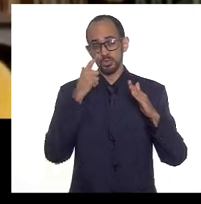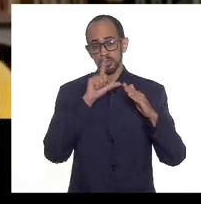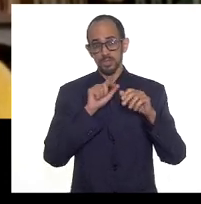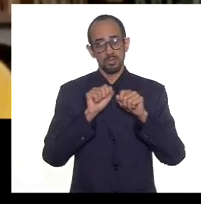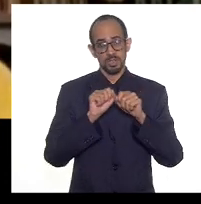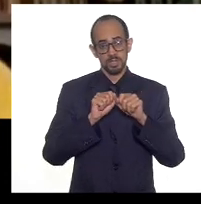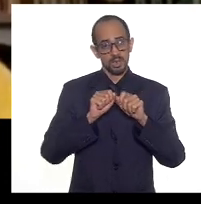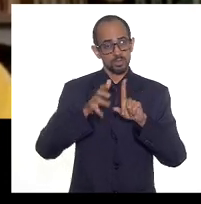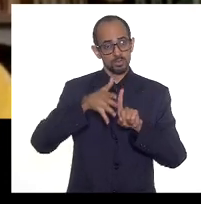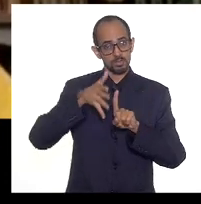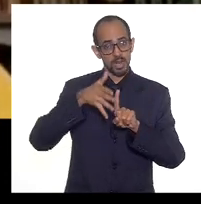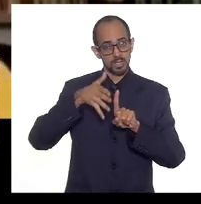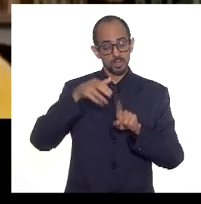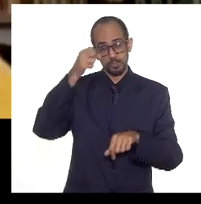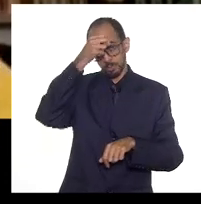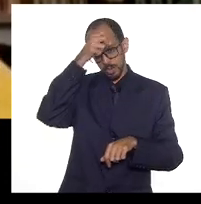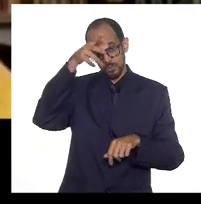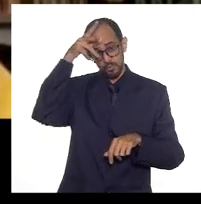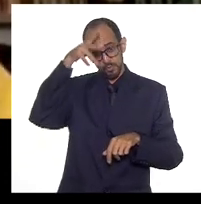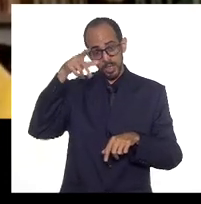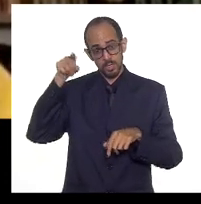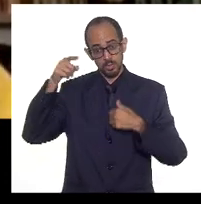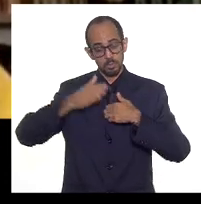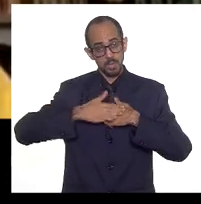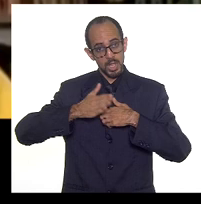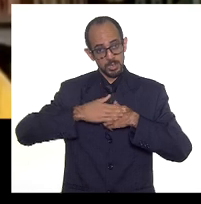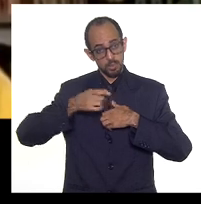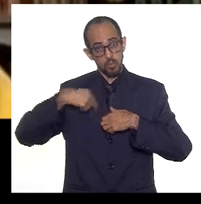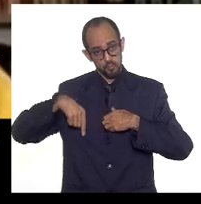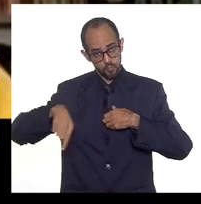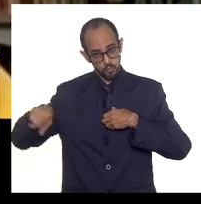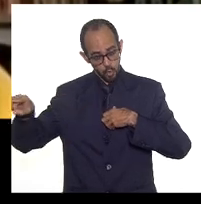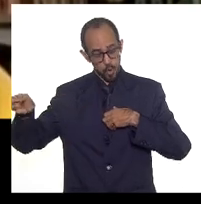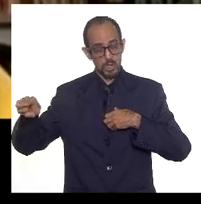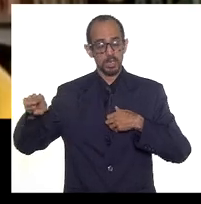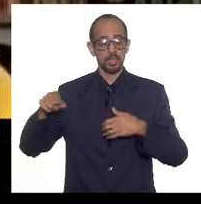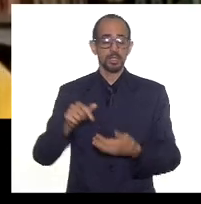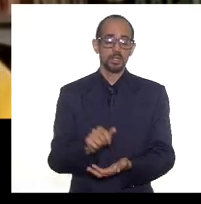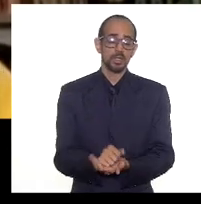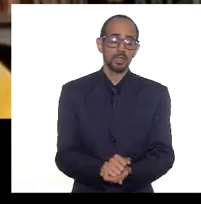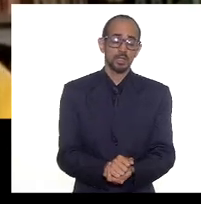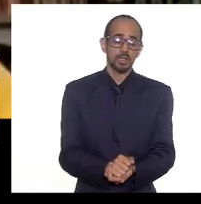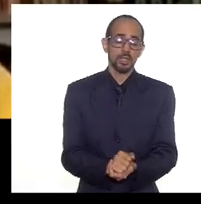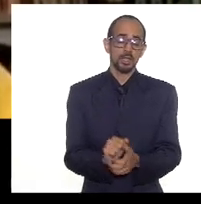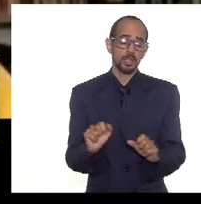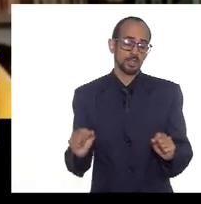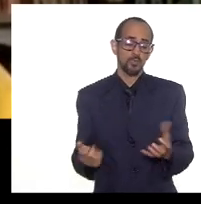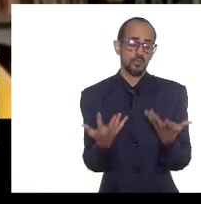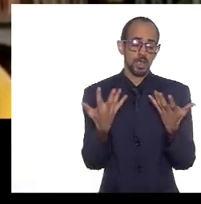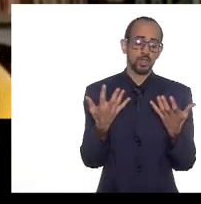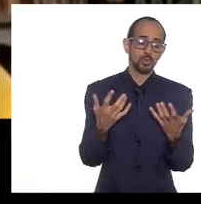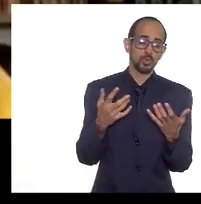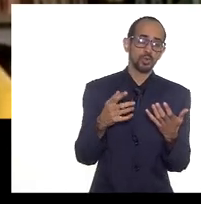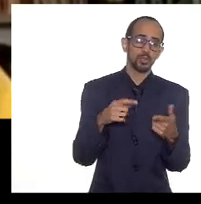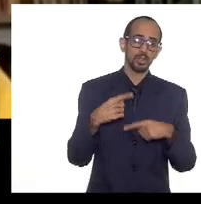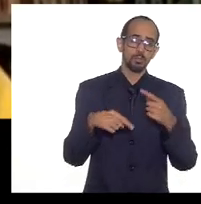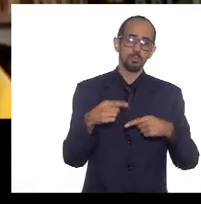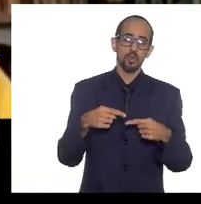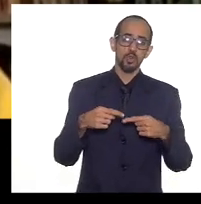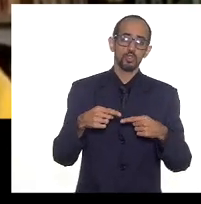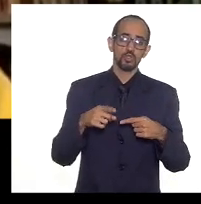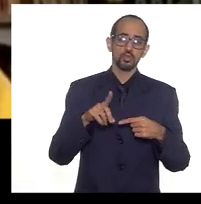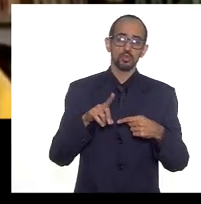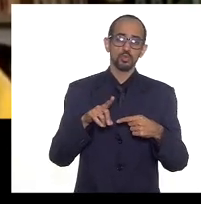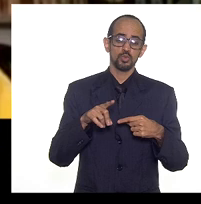o prefeito foi a esse evento. E no dia seguinte as redes